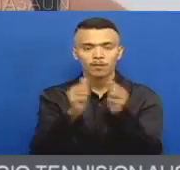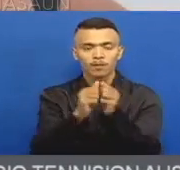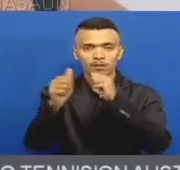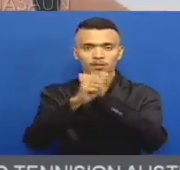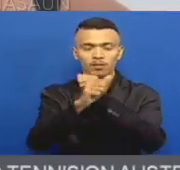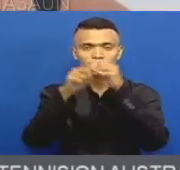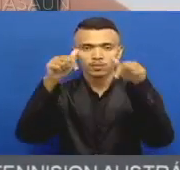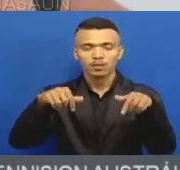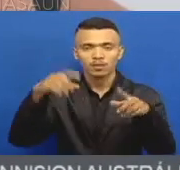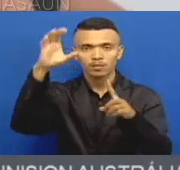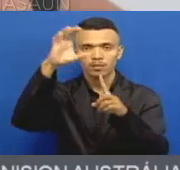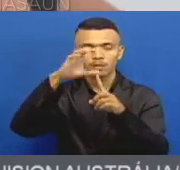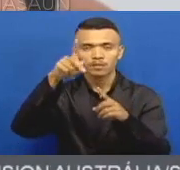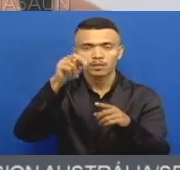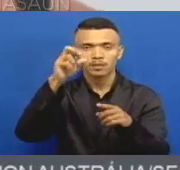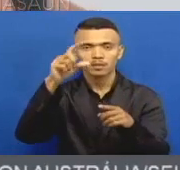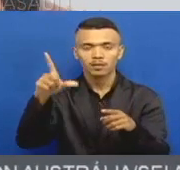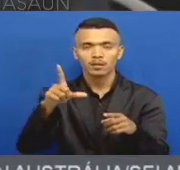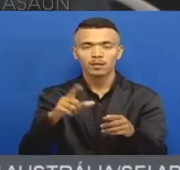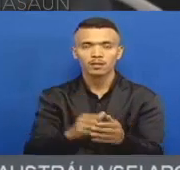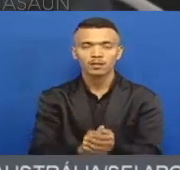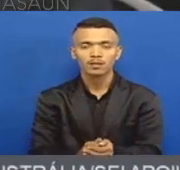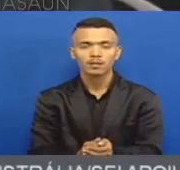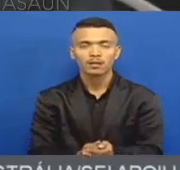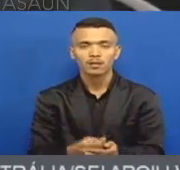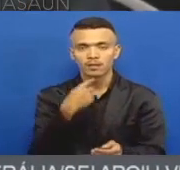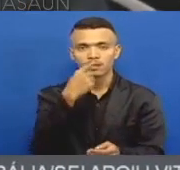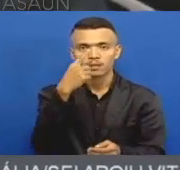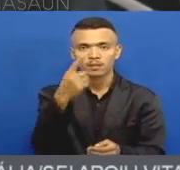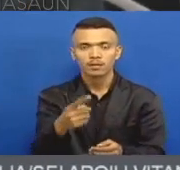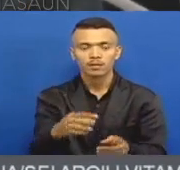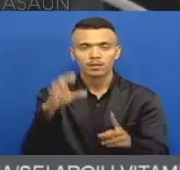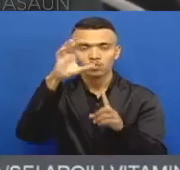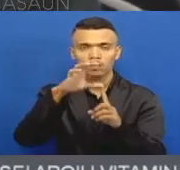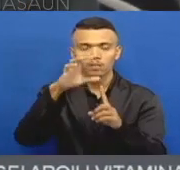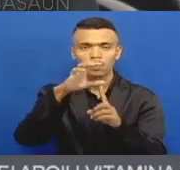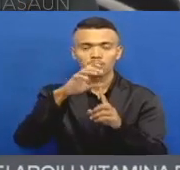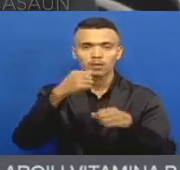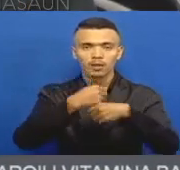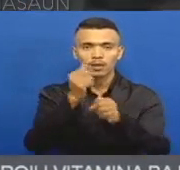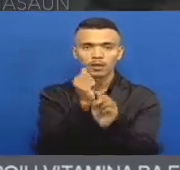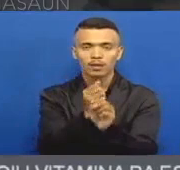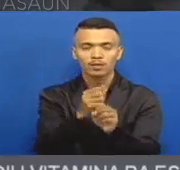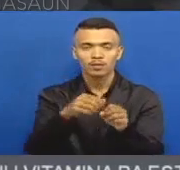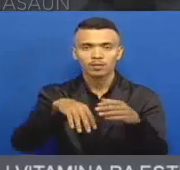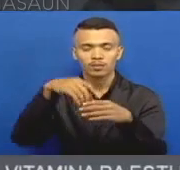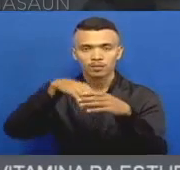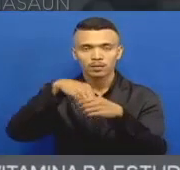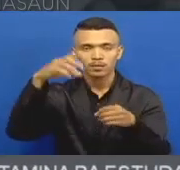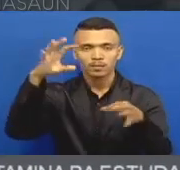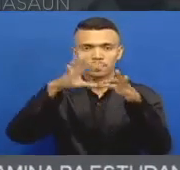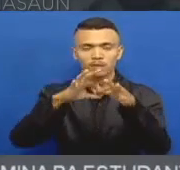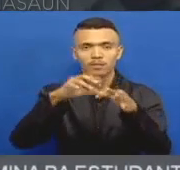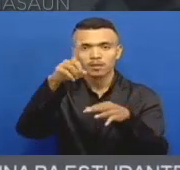assunto, né, comandante-geral penitele comissário-geral Henrique da Costa Tetin. Comando-geral halo reforma para membro